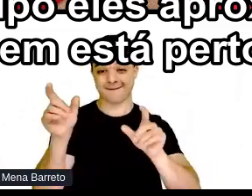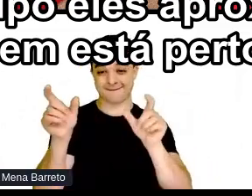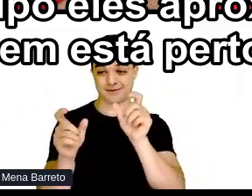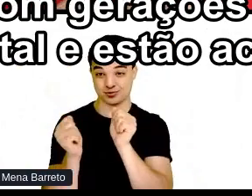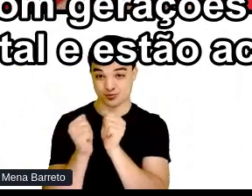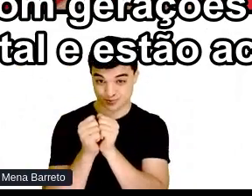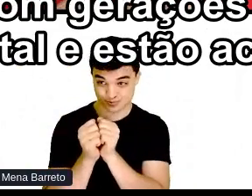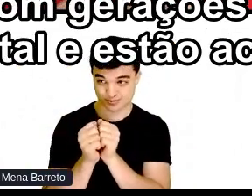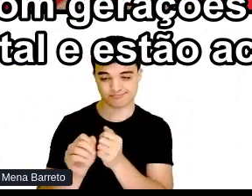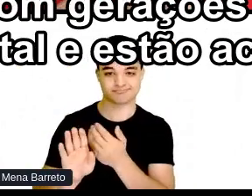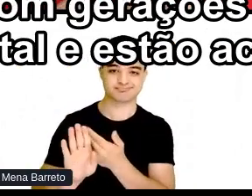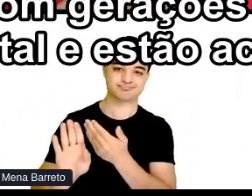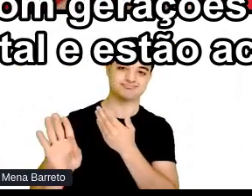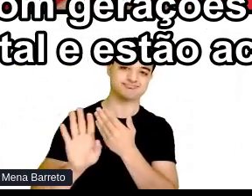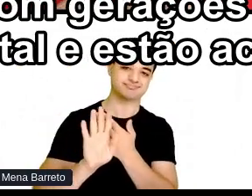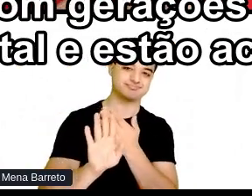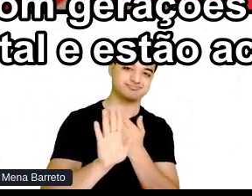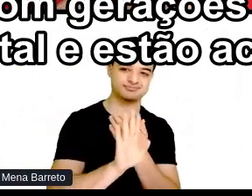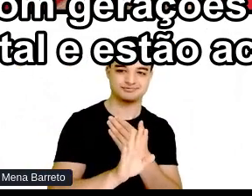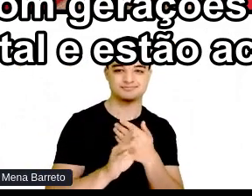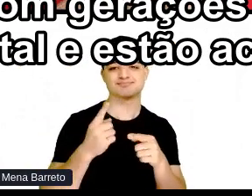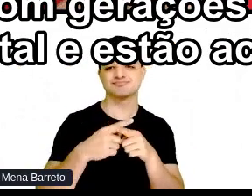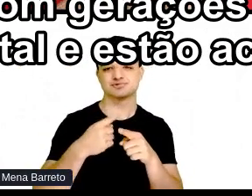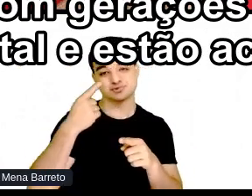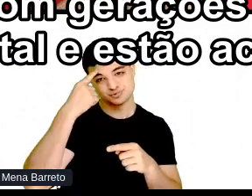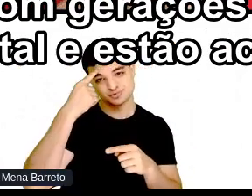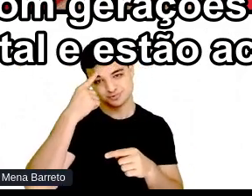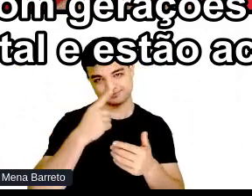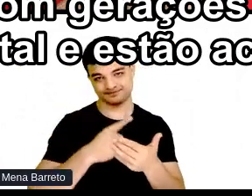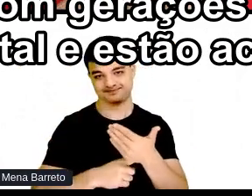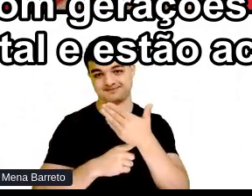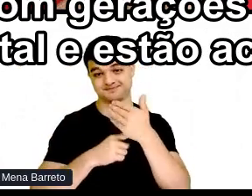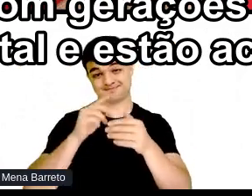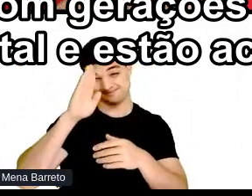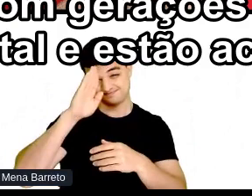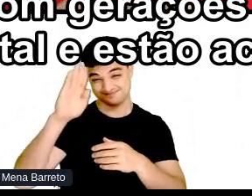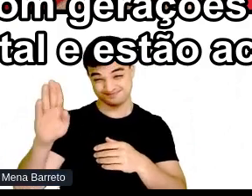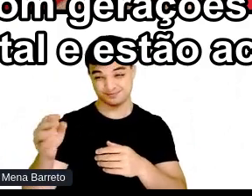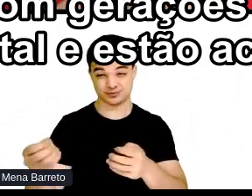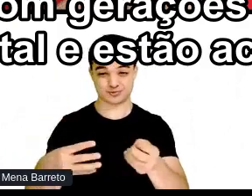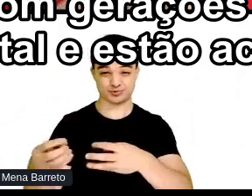documentos. Então, a linguagem acaba se tornando aí uma barreira para eles.